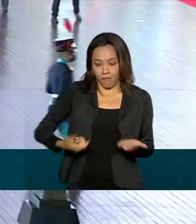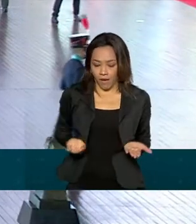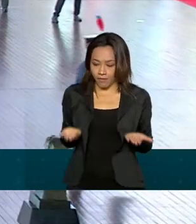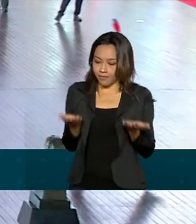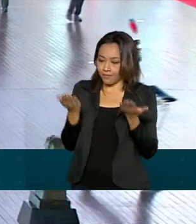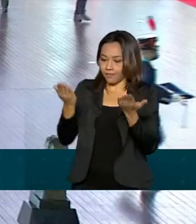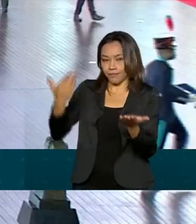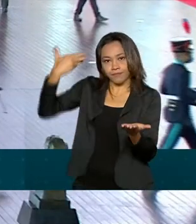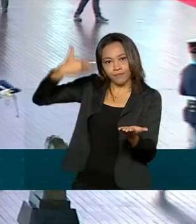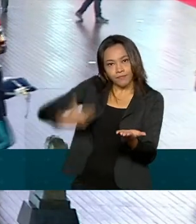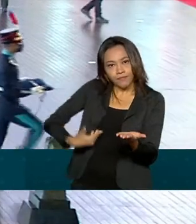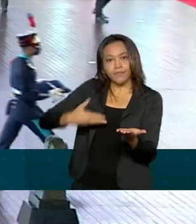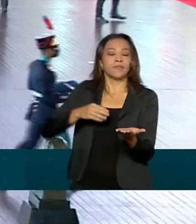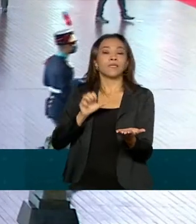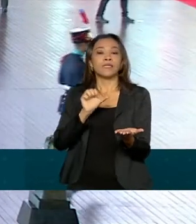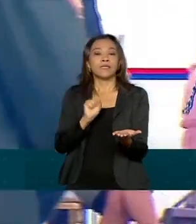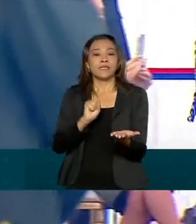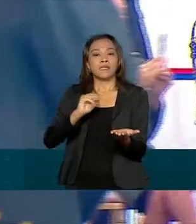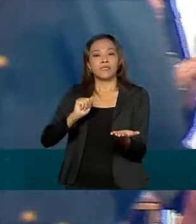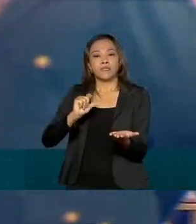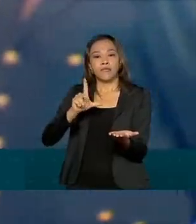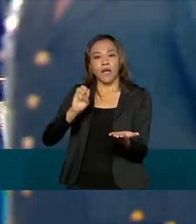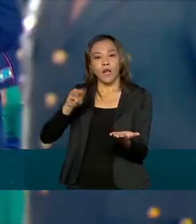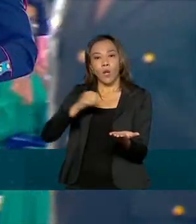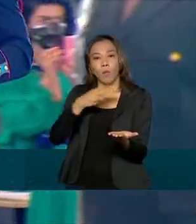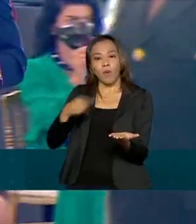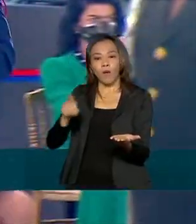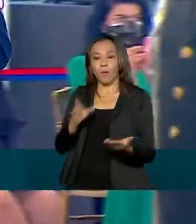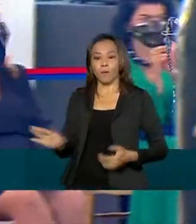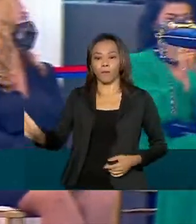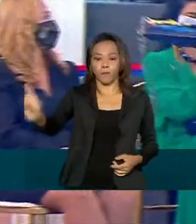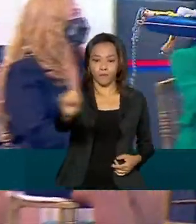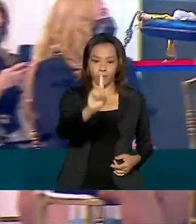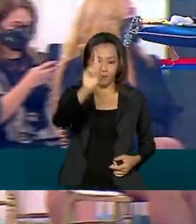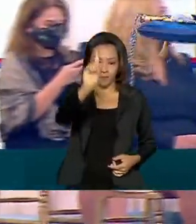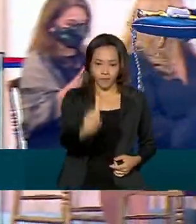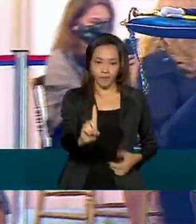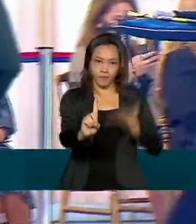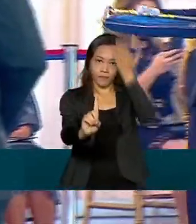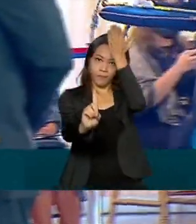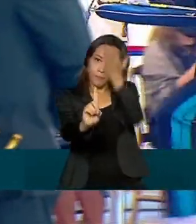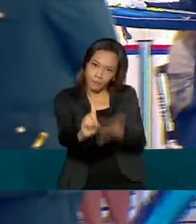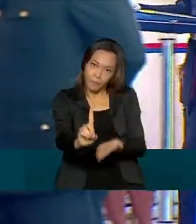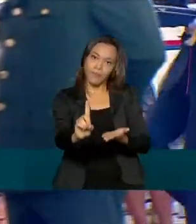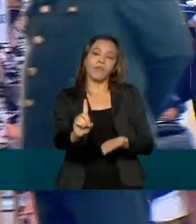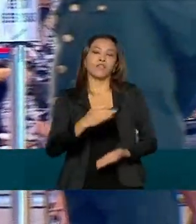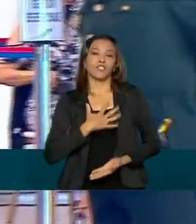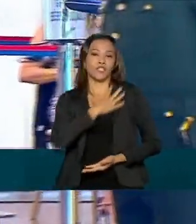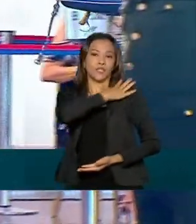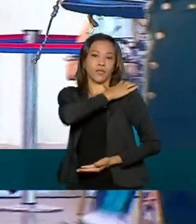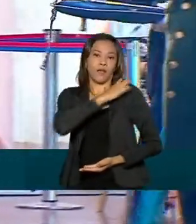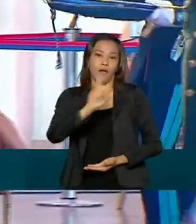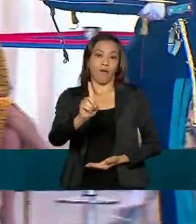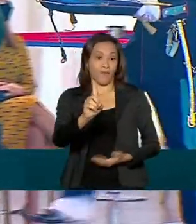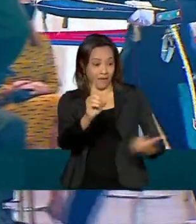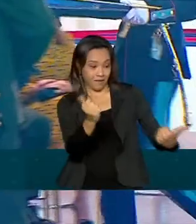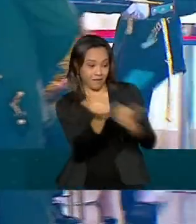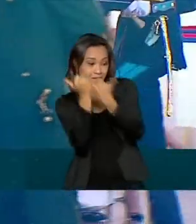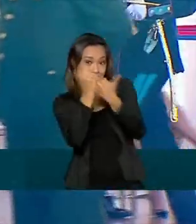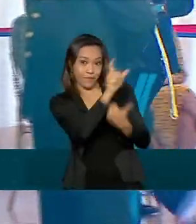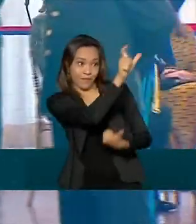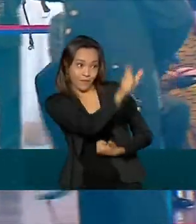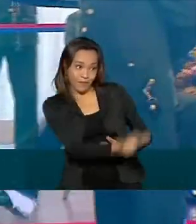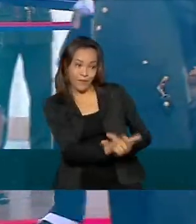Infantaria Salomão Sousa Rodrigues general-de-divisão Ayres de Mello Jurema paraninfo do